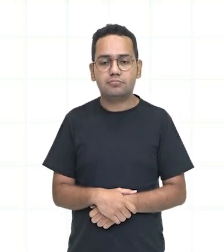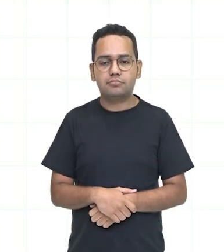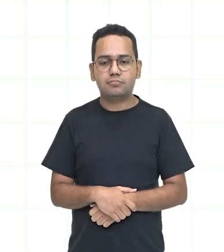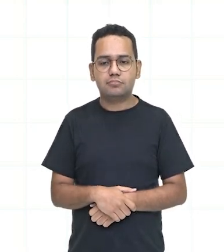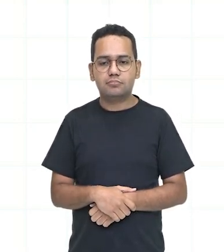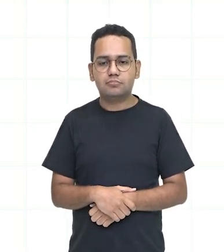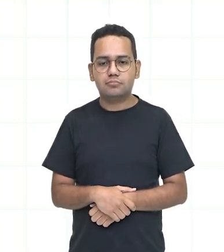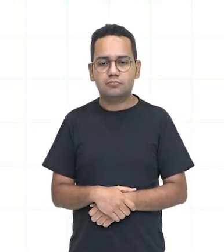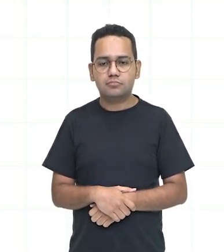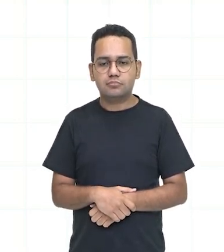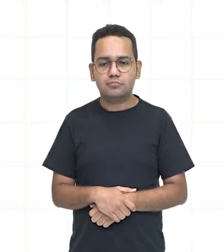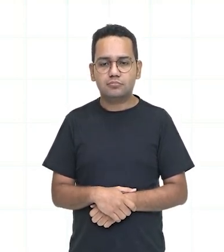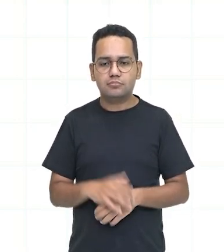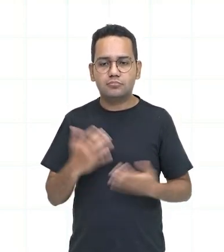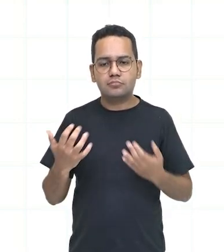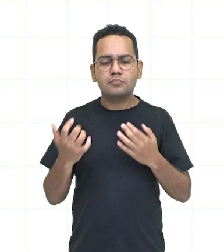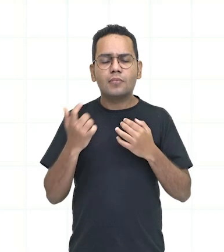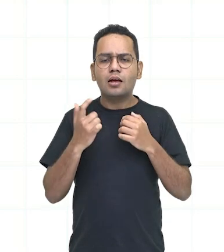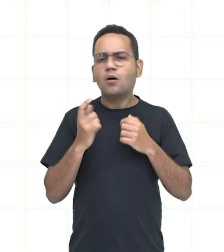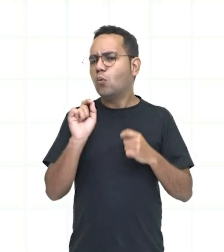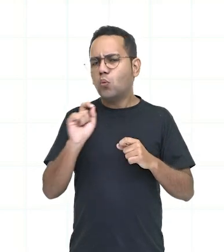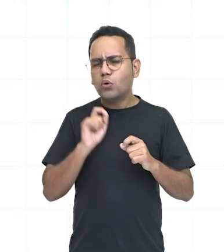aqui hypothetical